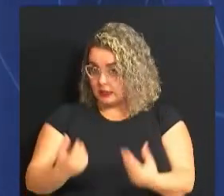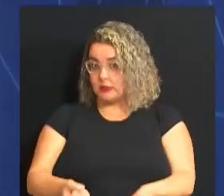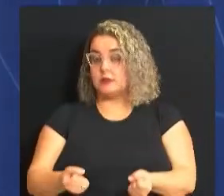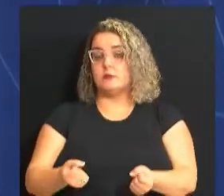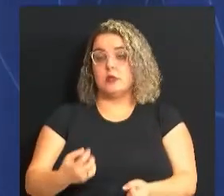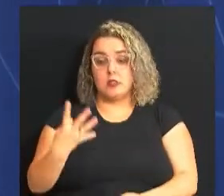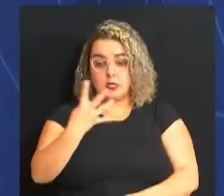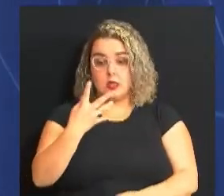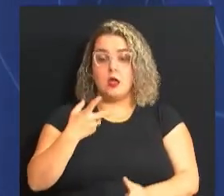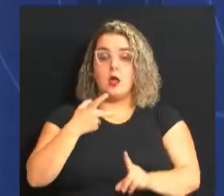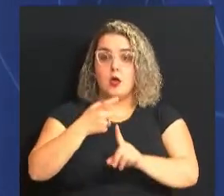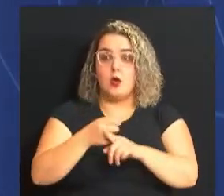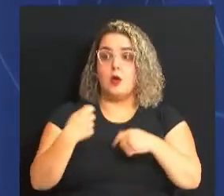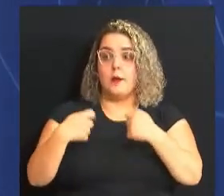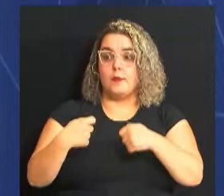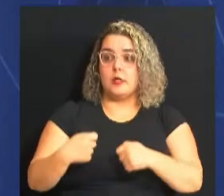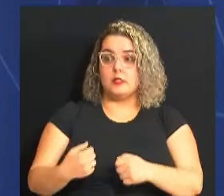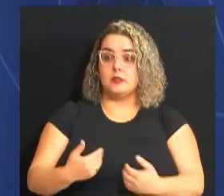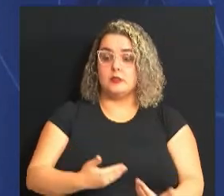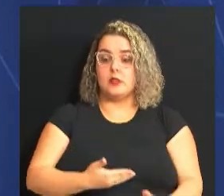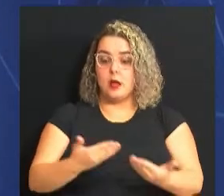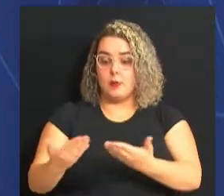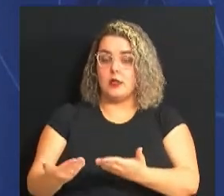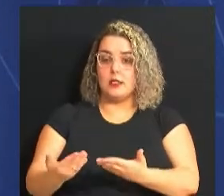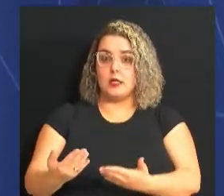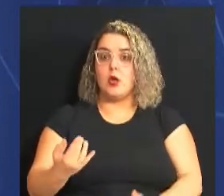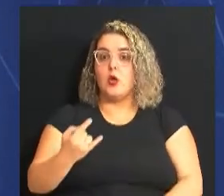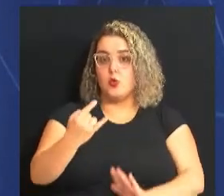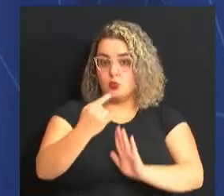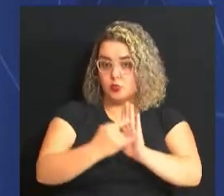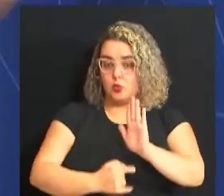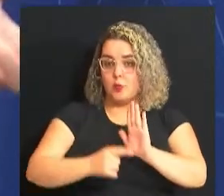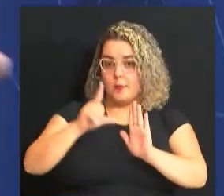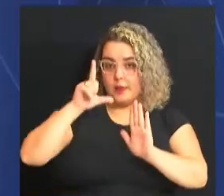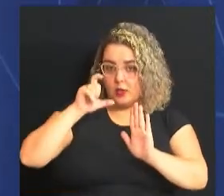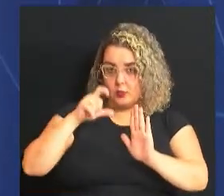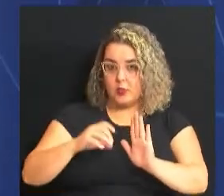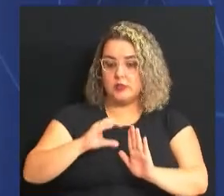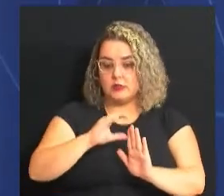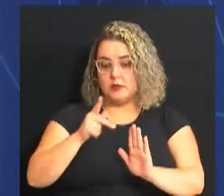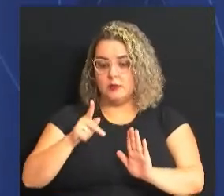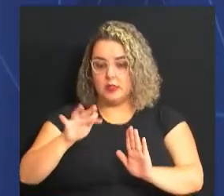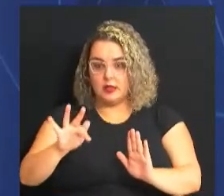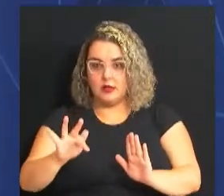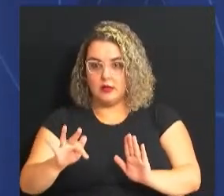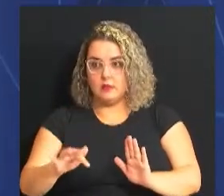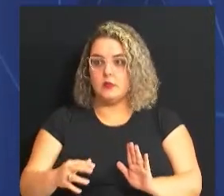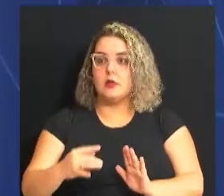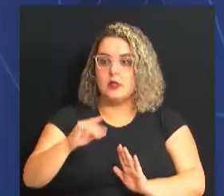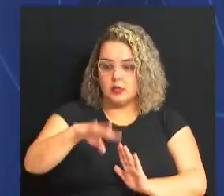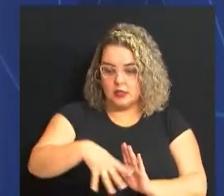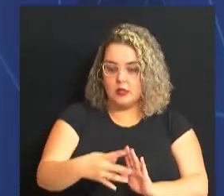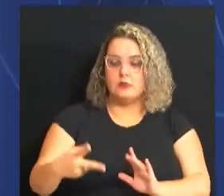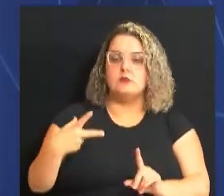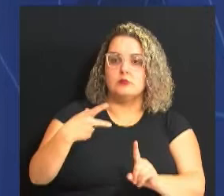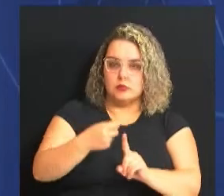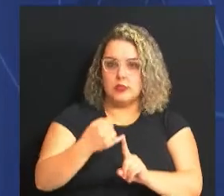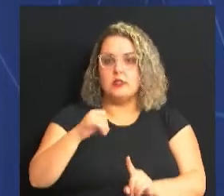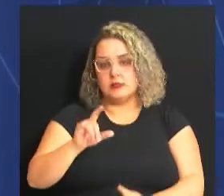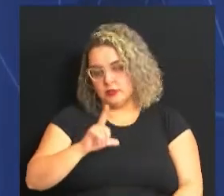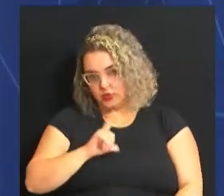quarta dose, é preciso apresentar um documento com foto, CPF e a carteira de vacinação, se você